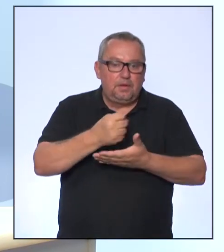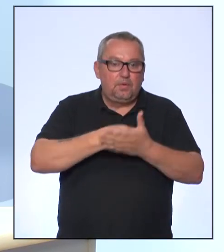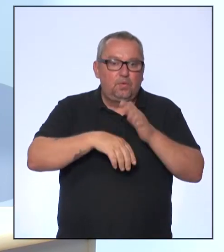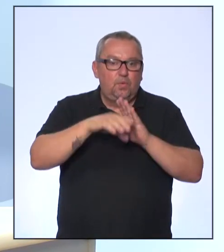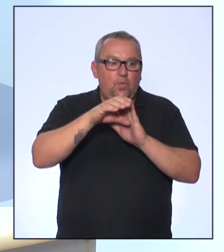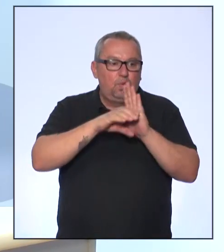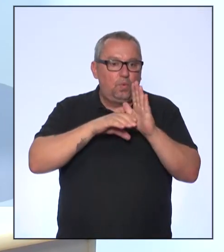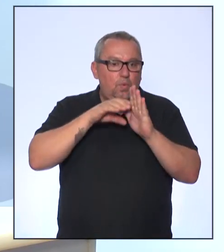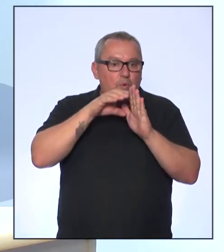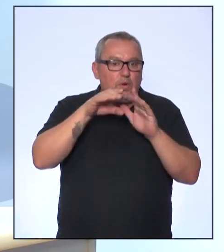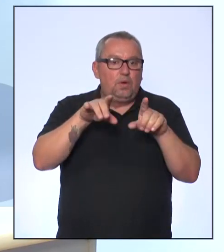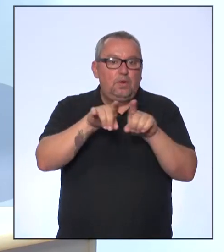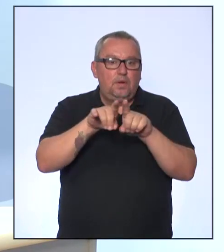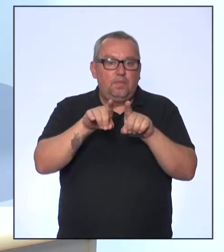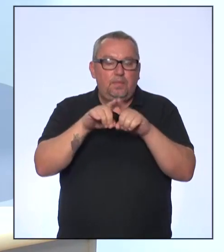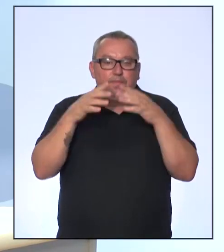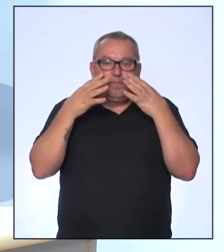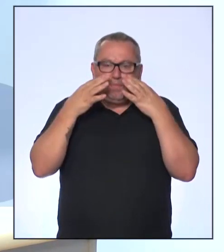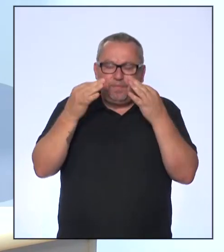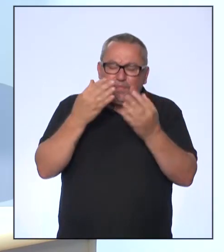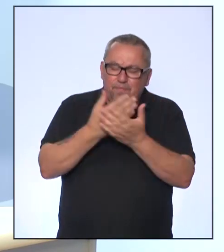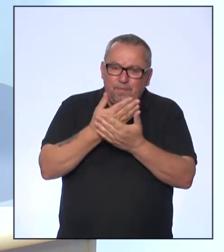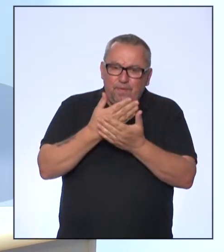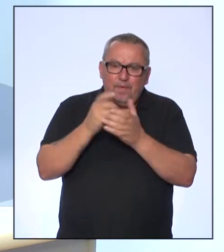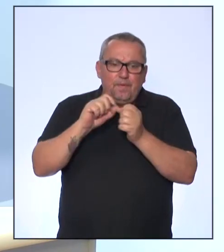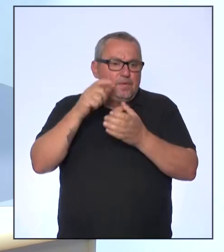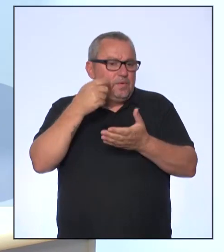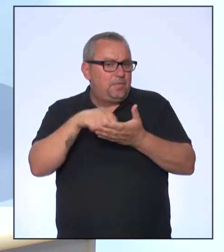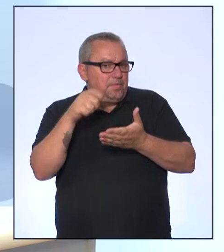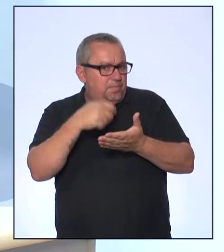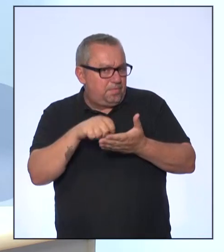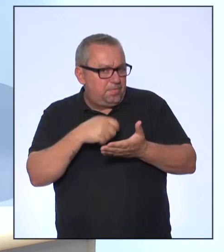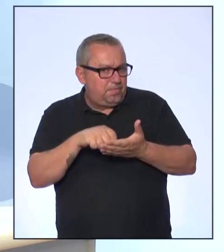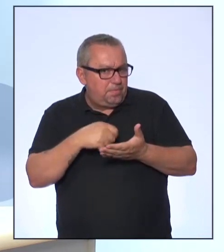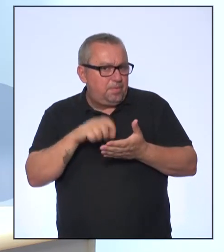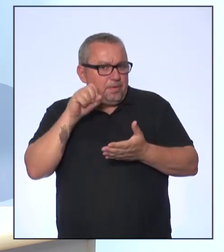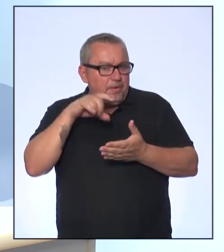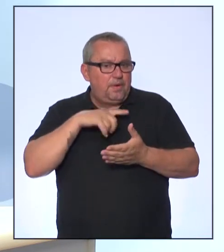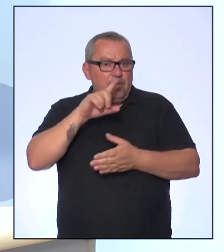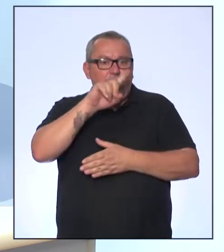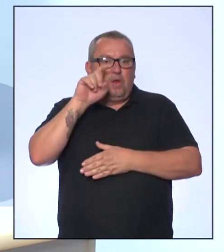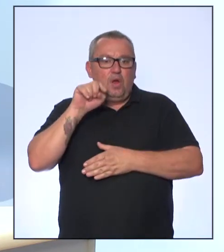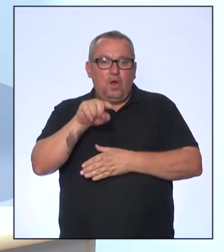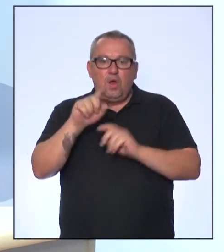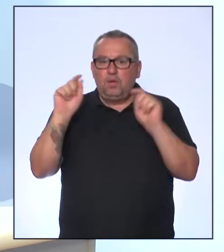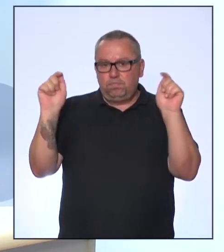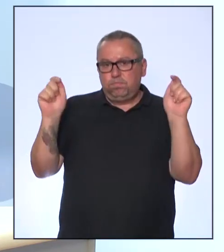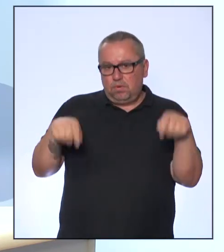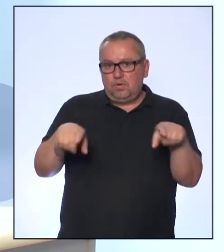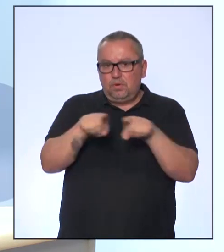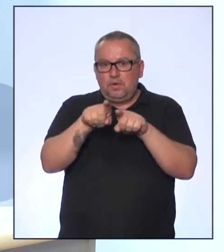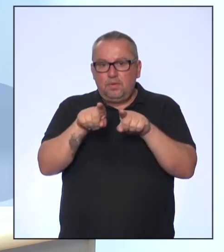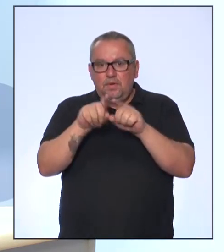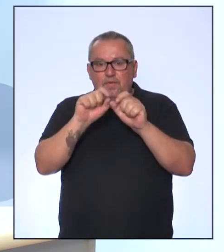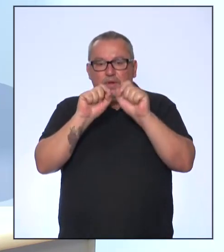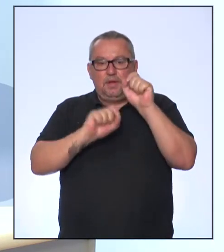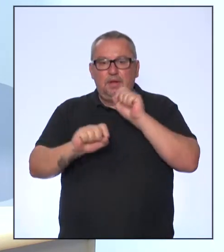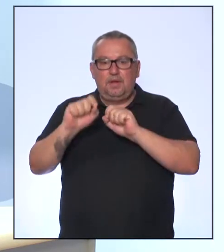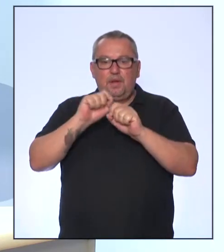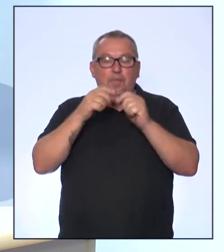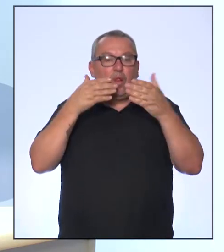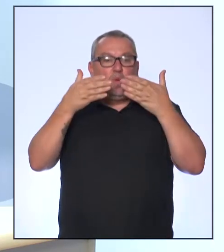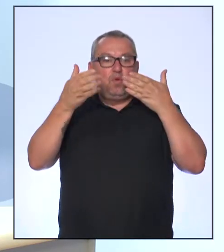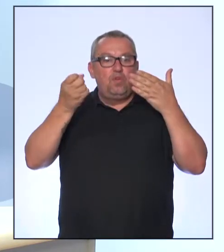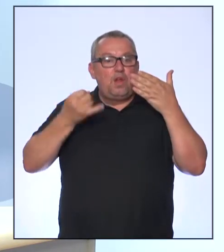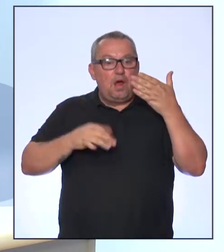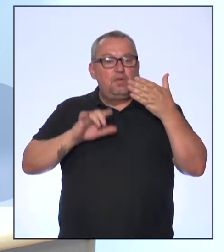currículo. Presta atenção na aula, faz suas anotações. Caso você tenha alguma dúvida, você pode interagir pelo chat e também pode